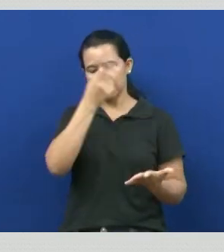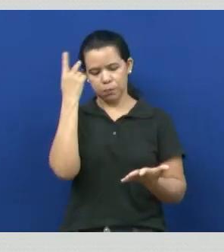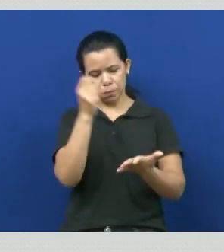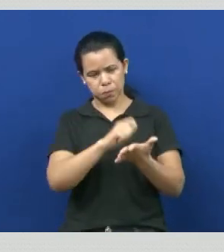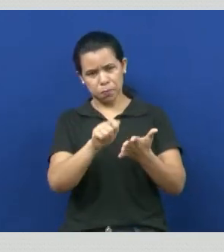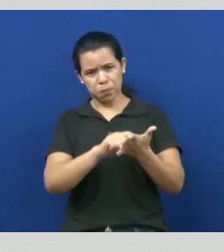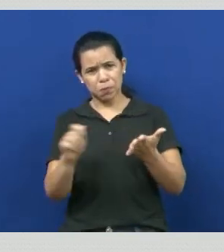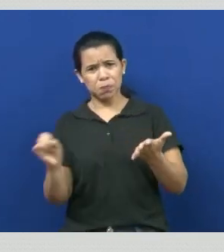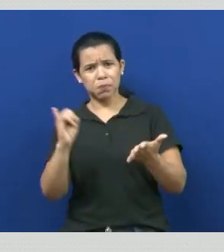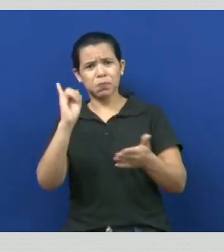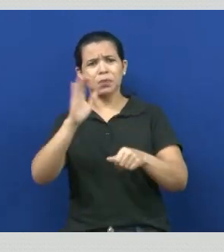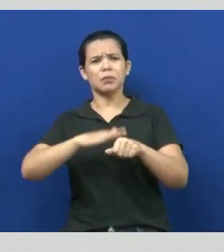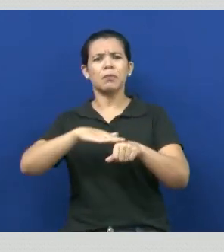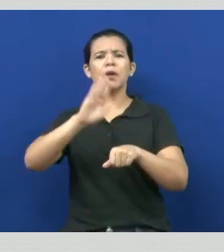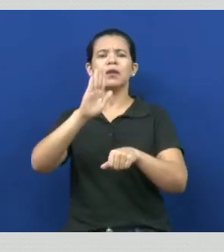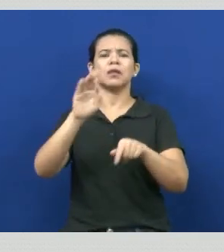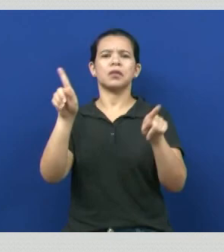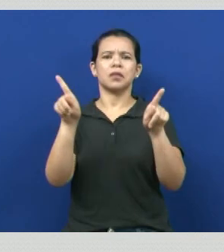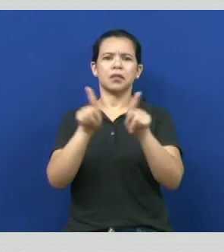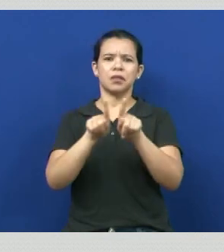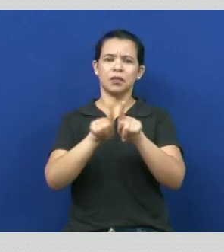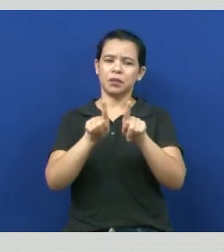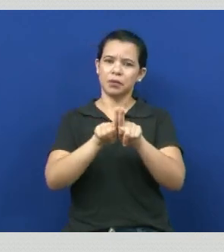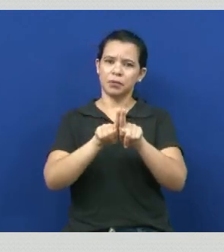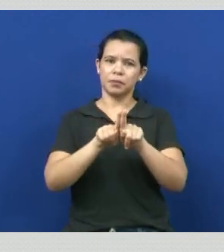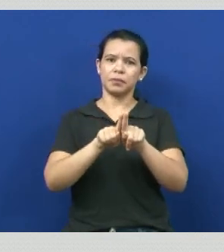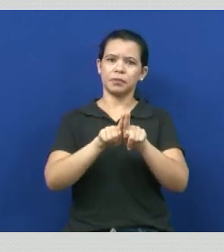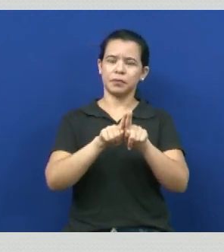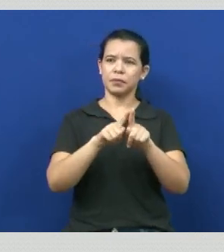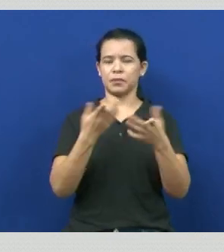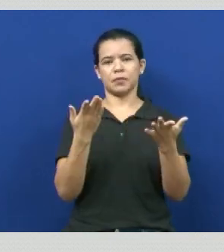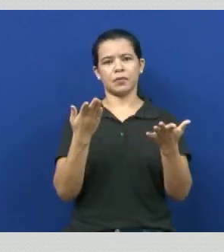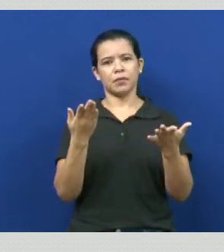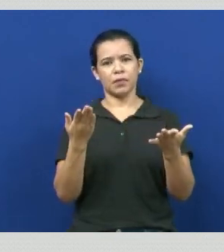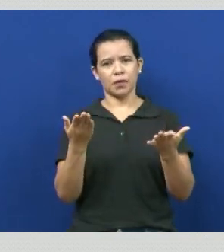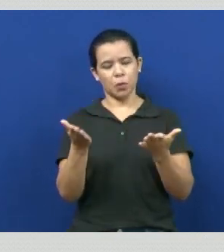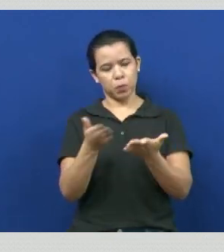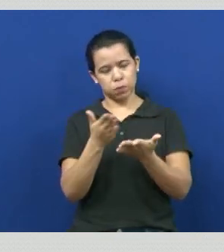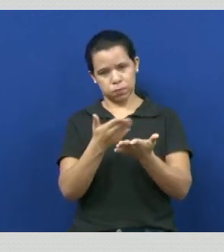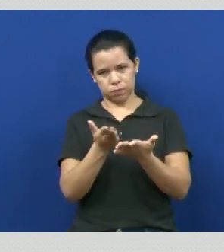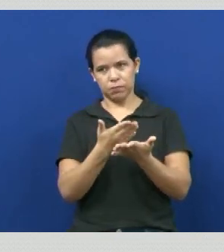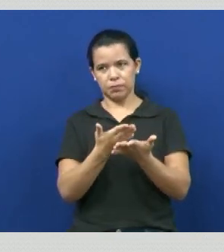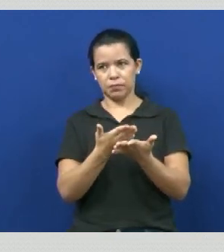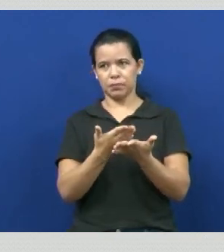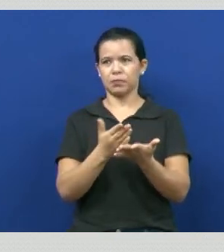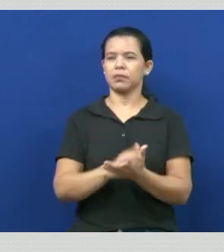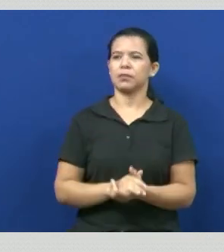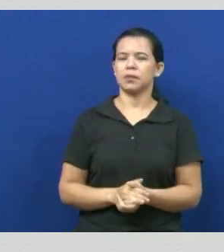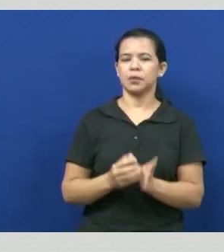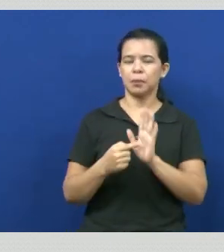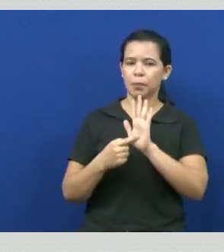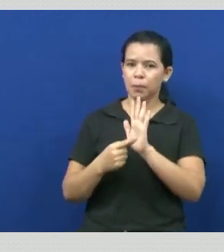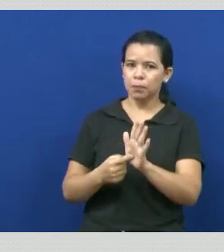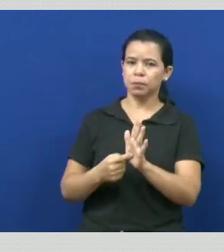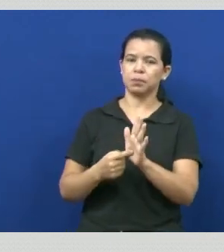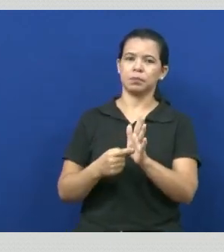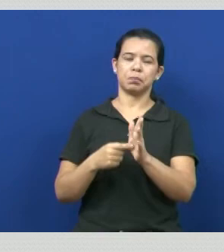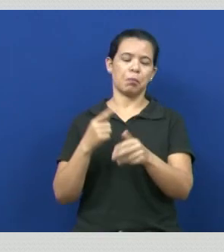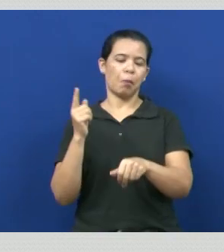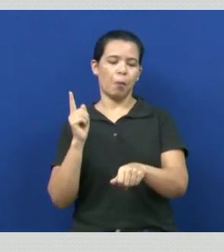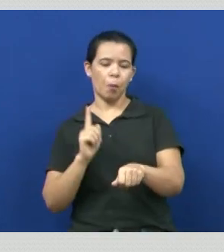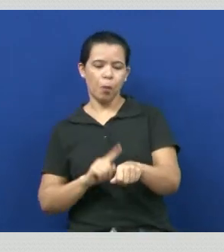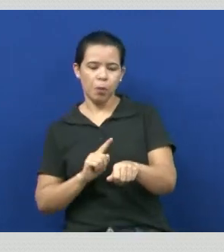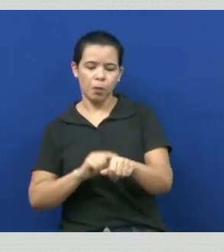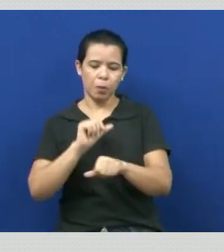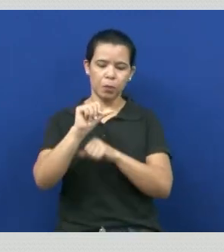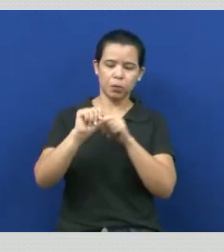mais marcaram esse momento da literatura brasileira? Essa transição, na verdade, né, do